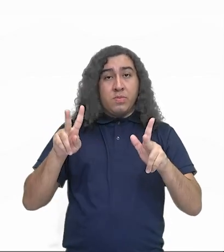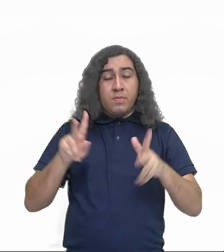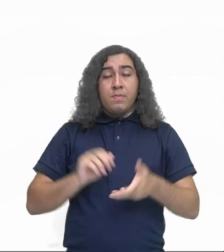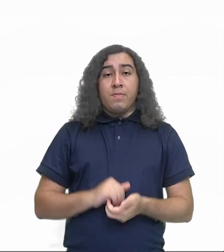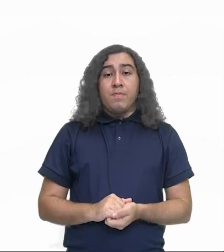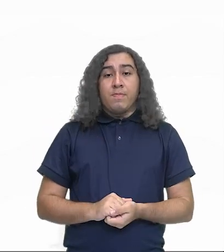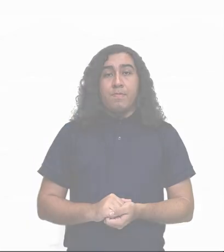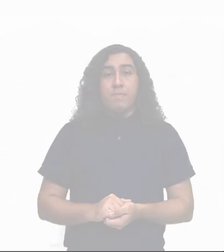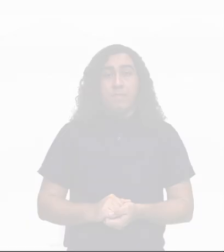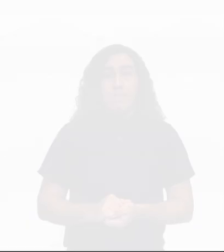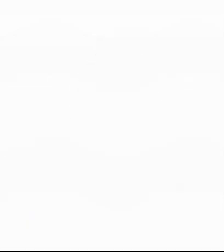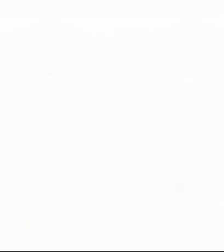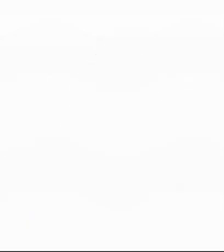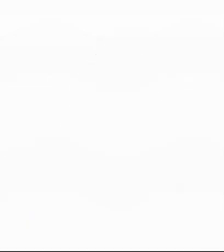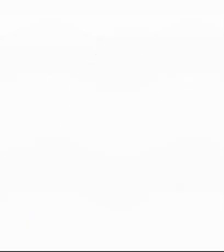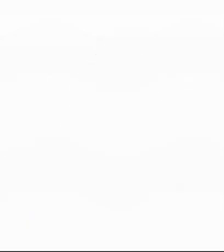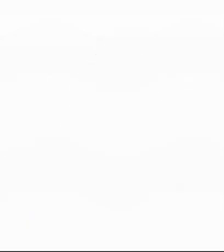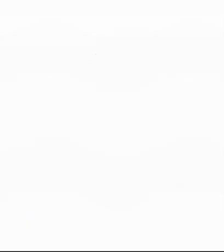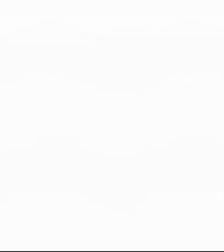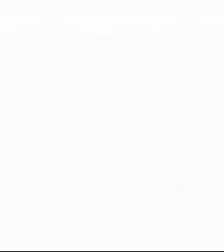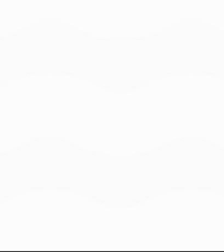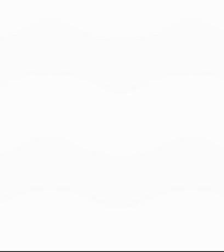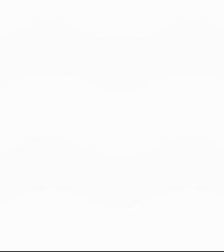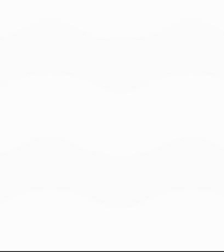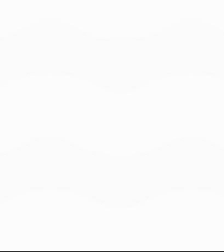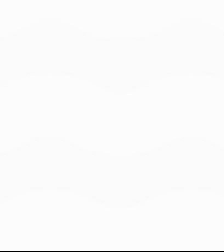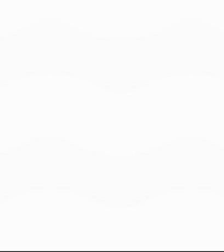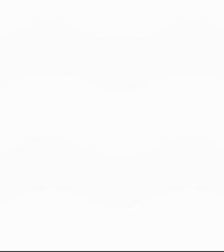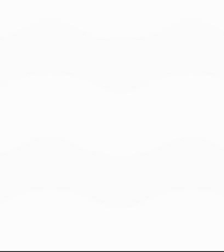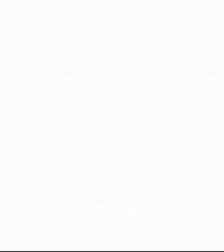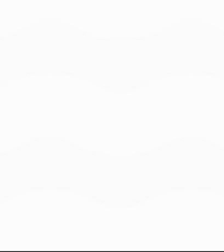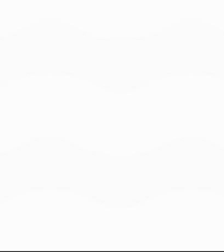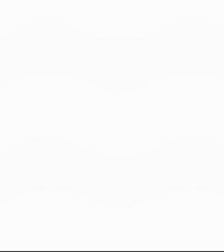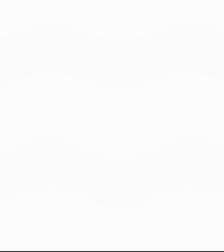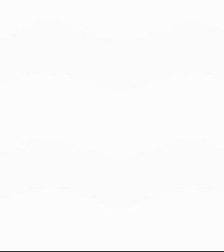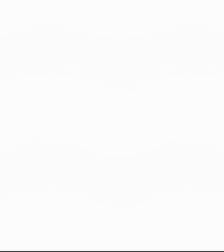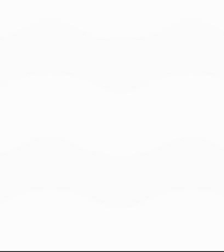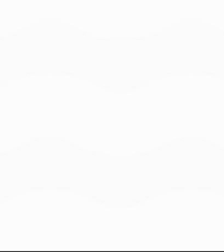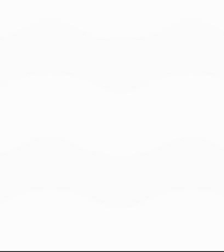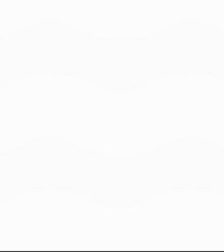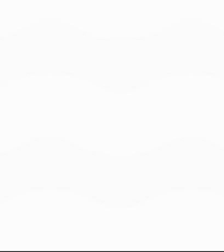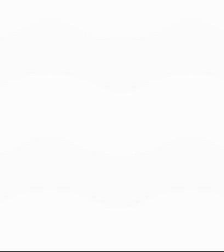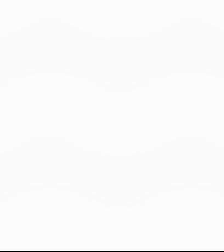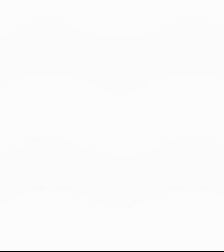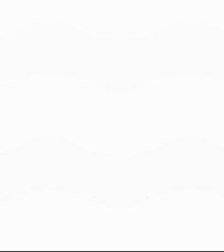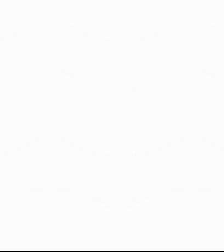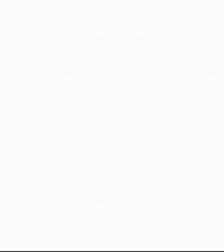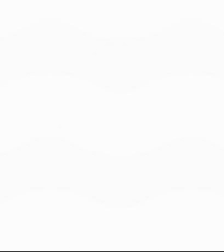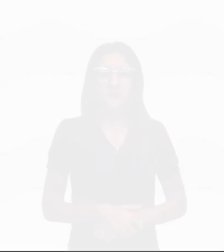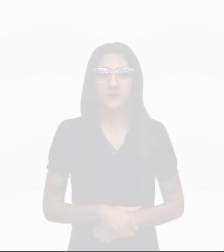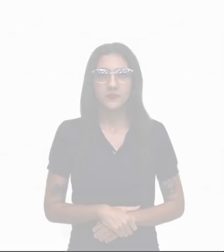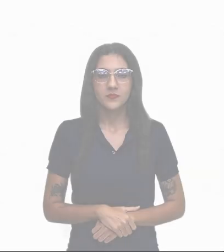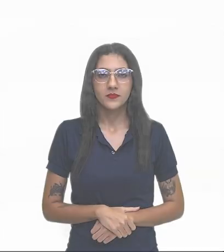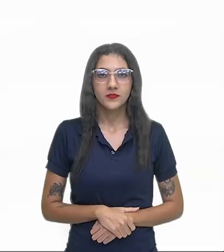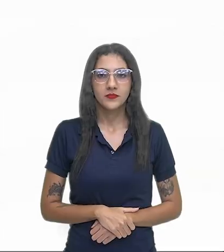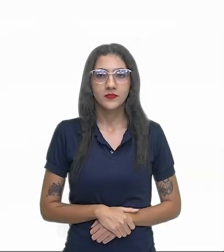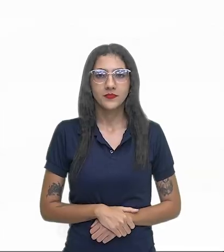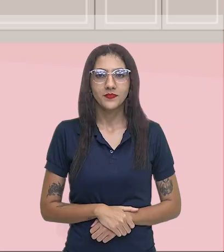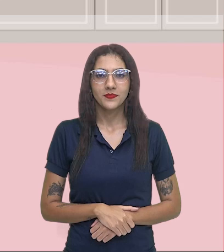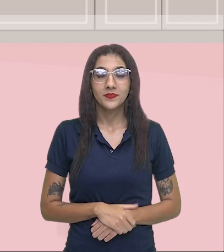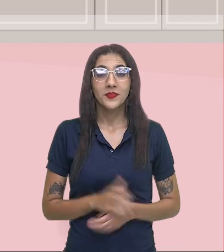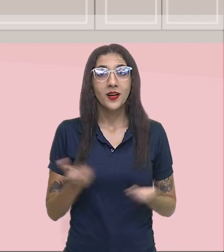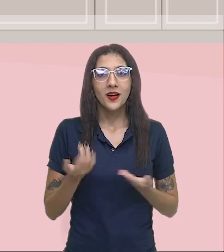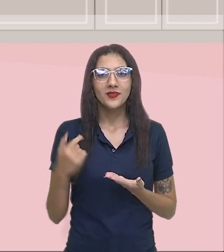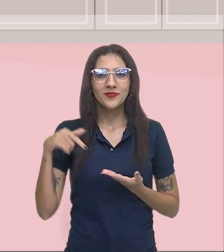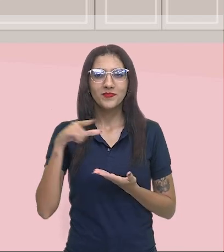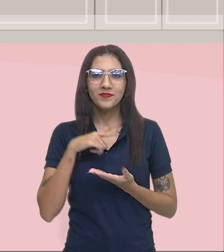alternativamente. Vamos lá iniciar o nosso exercício aqui com uma pessoa que vocês até já conhecem.